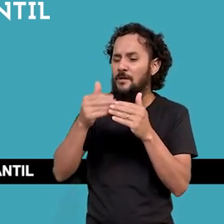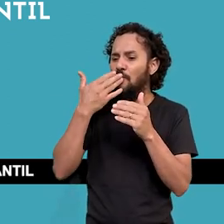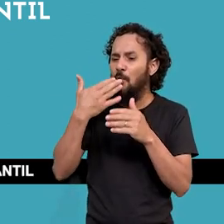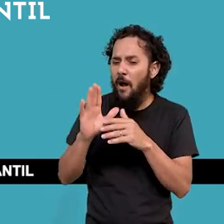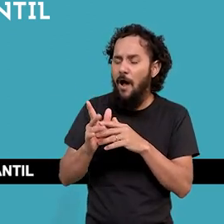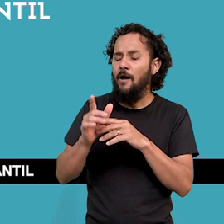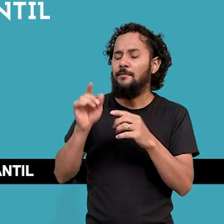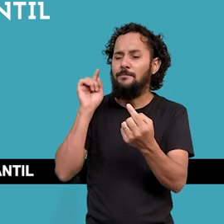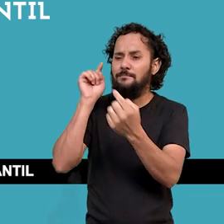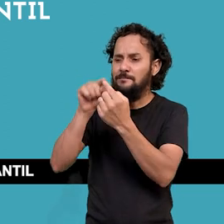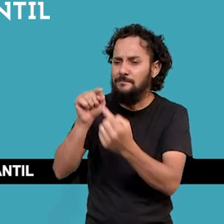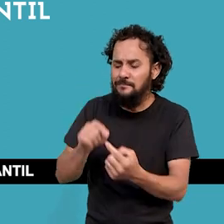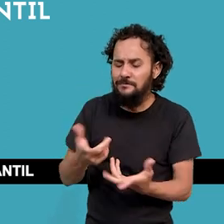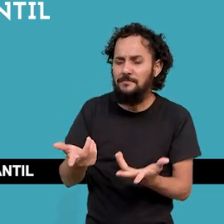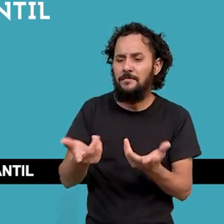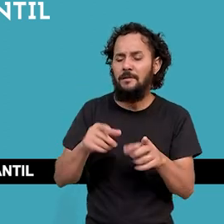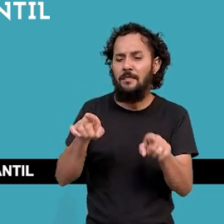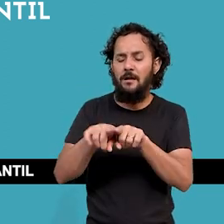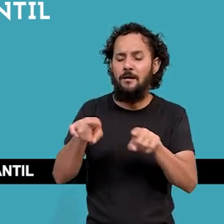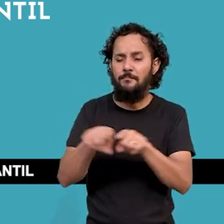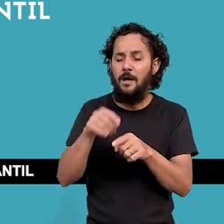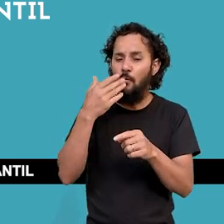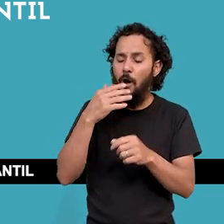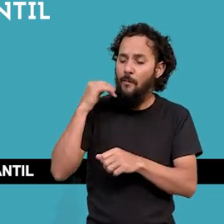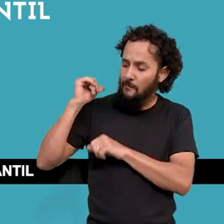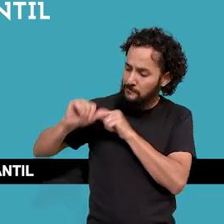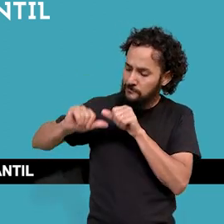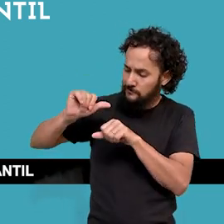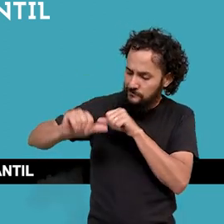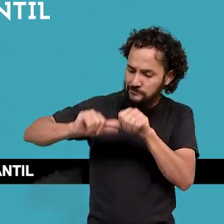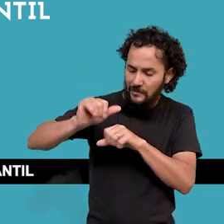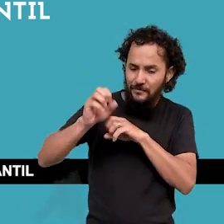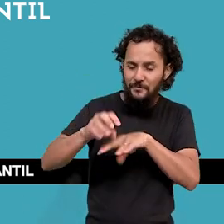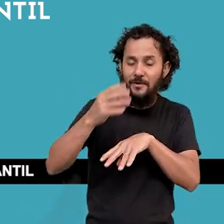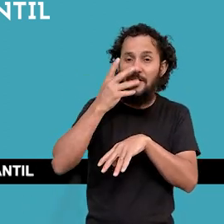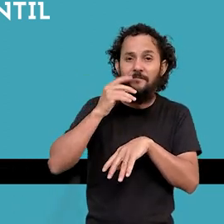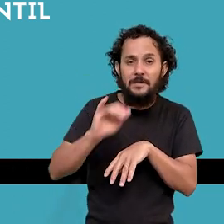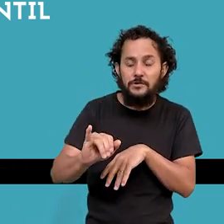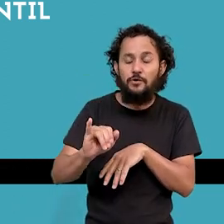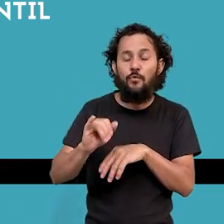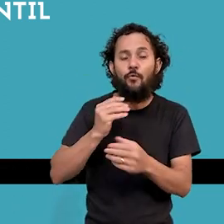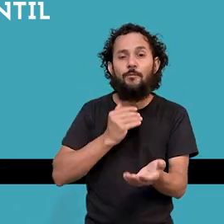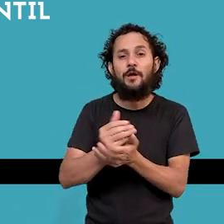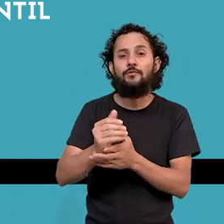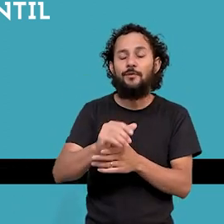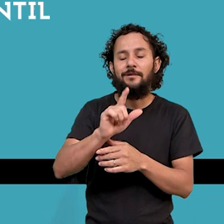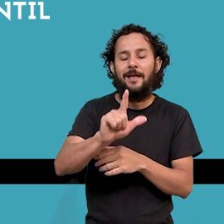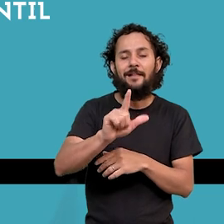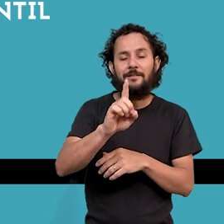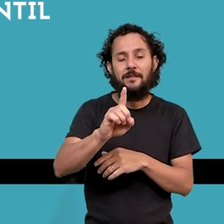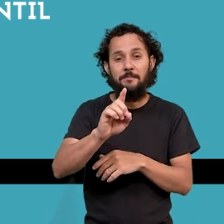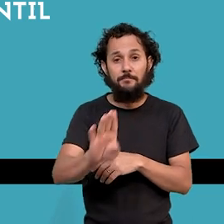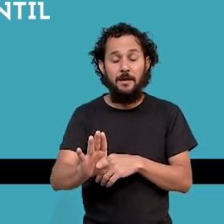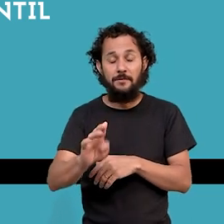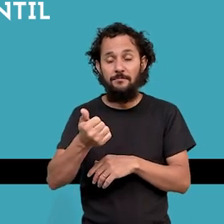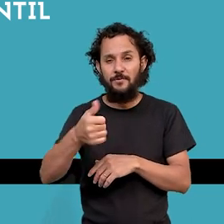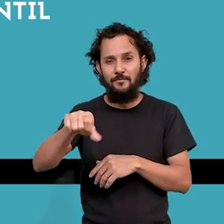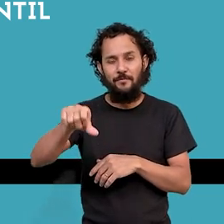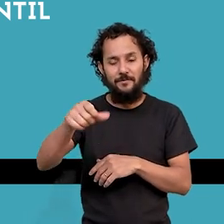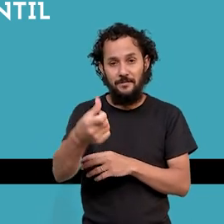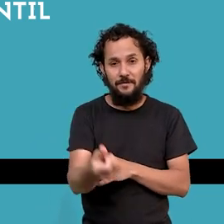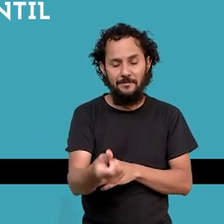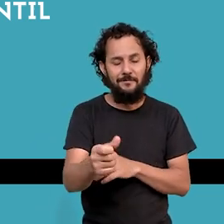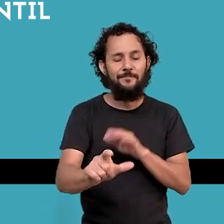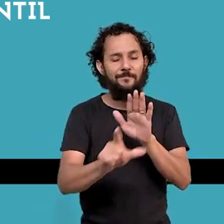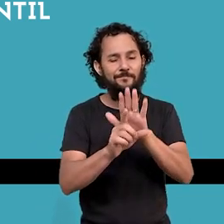destinava, quais eram os objetivos e quais as mudanças ocorridas na educação infantil a partir da LDB de 96, né, as